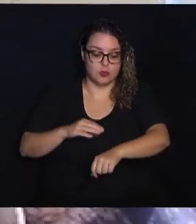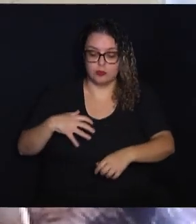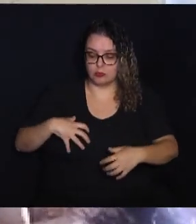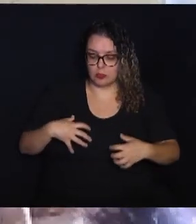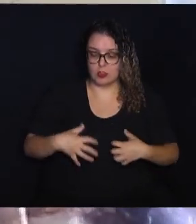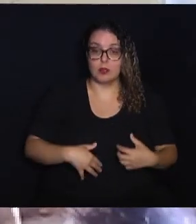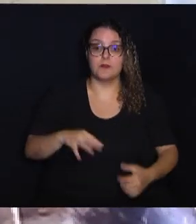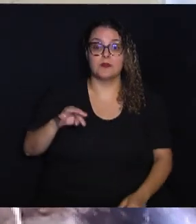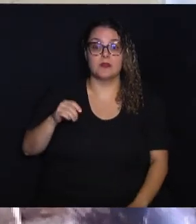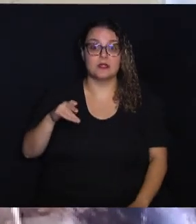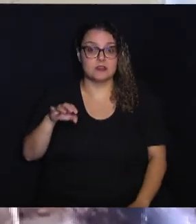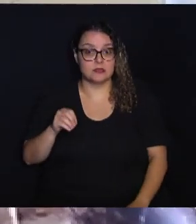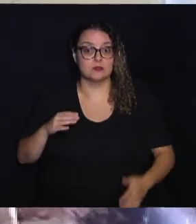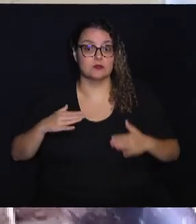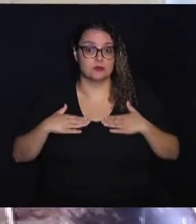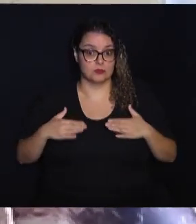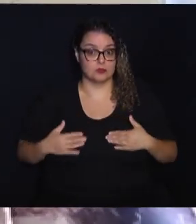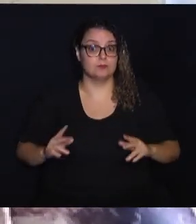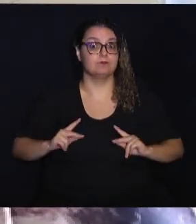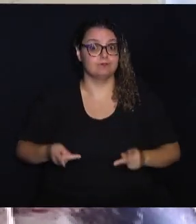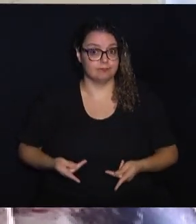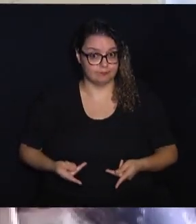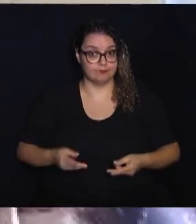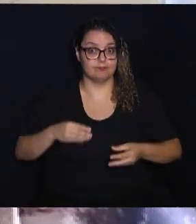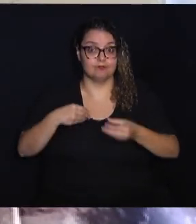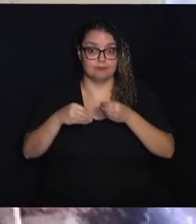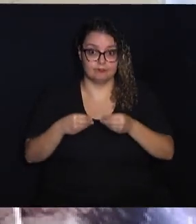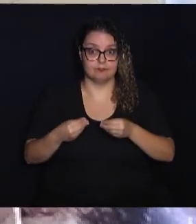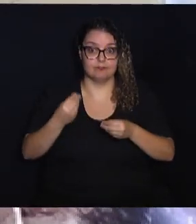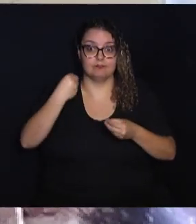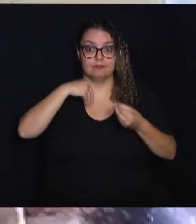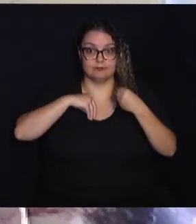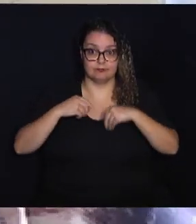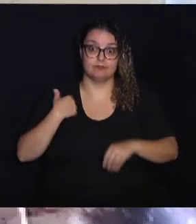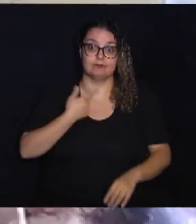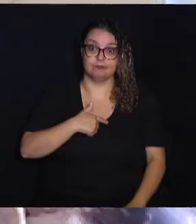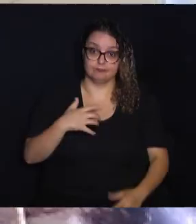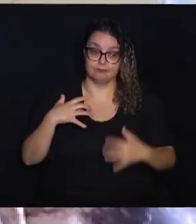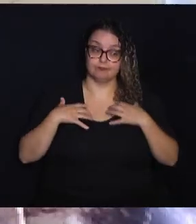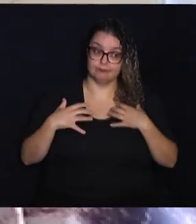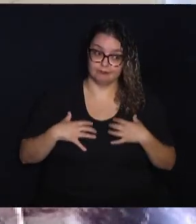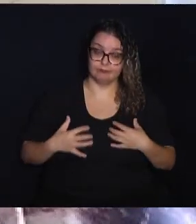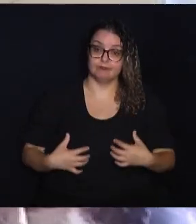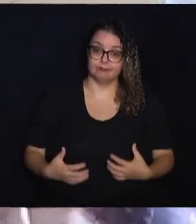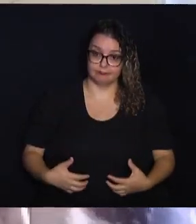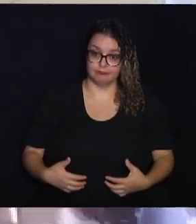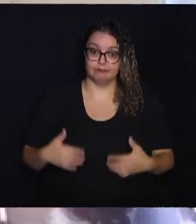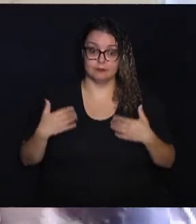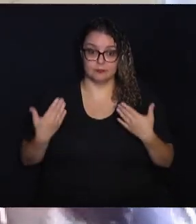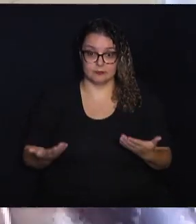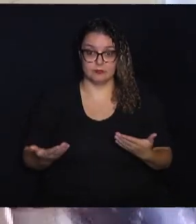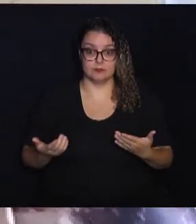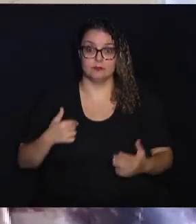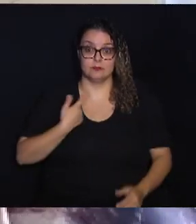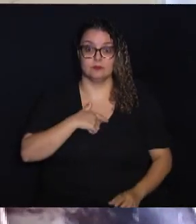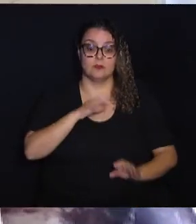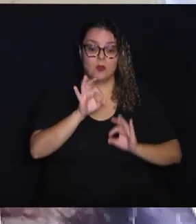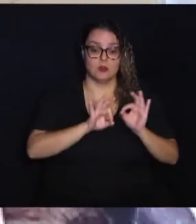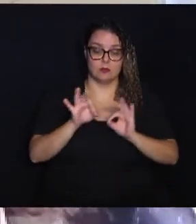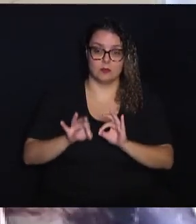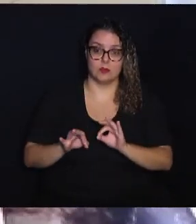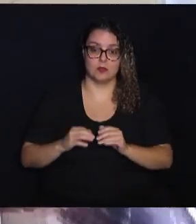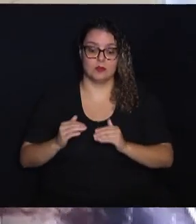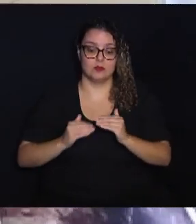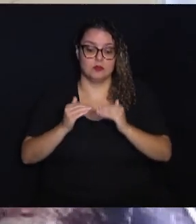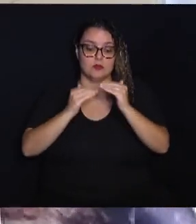humano. Então, de alguma forma, essas partículas estão indo parar no nosso organismo. Então, no nosso projeto,